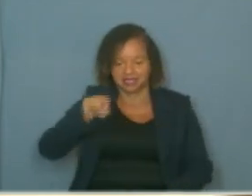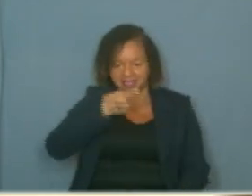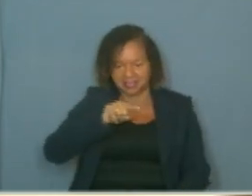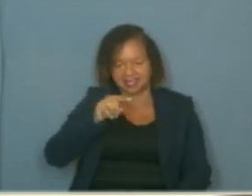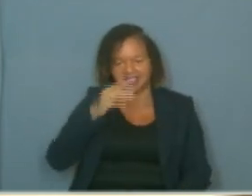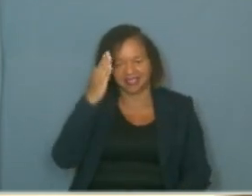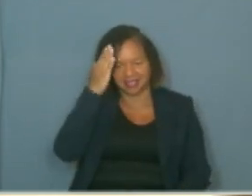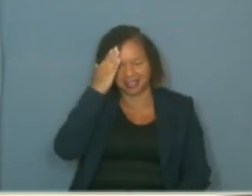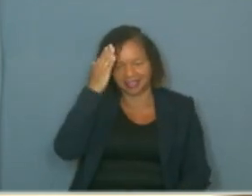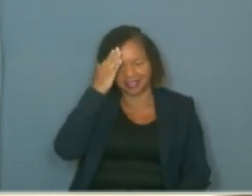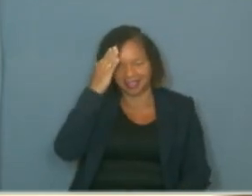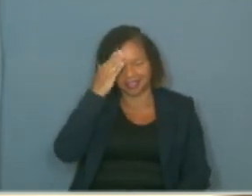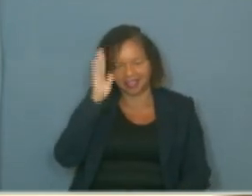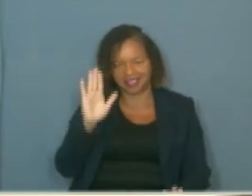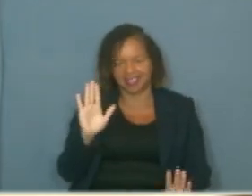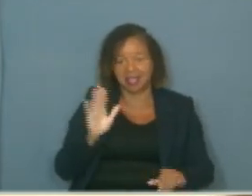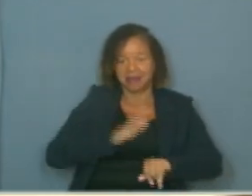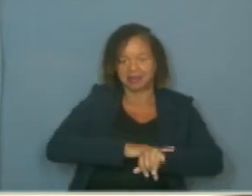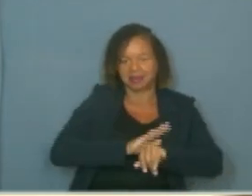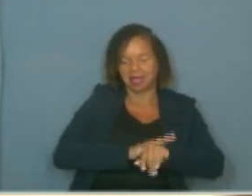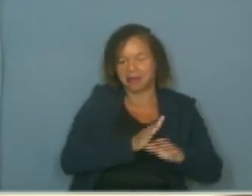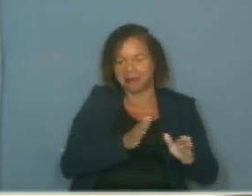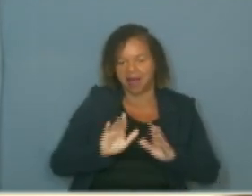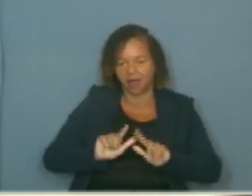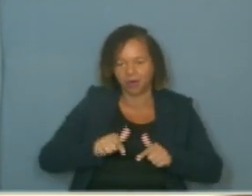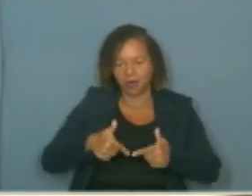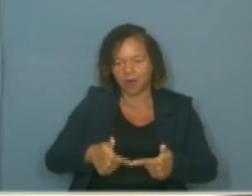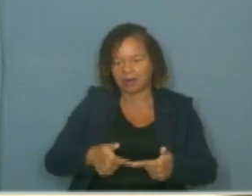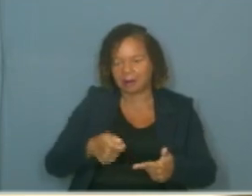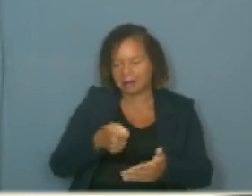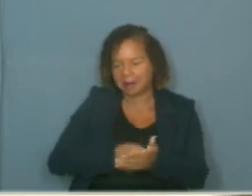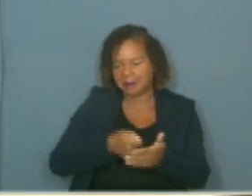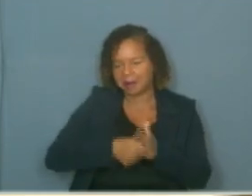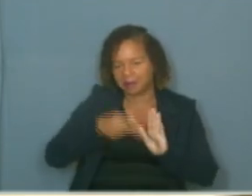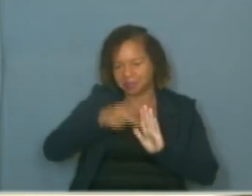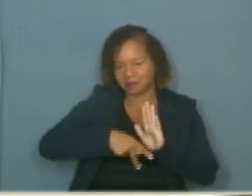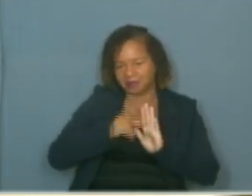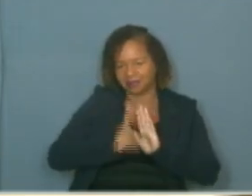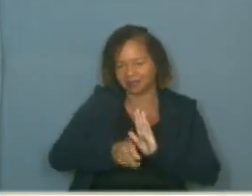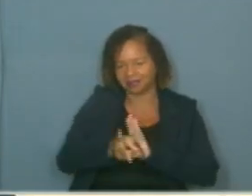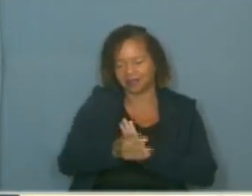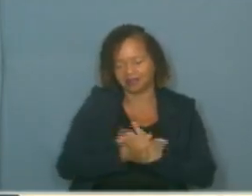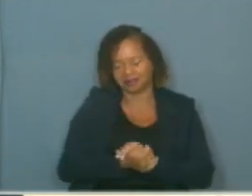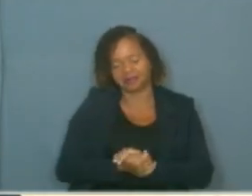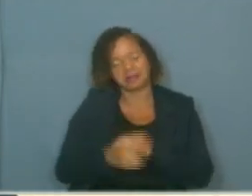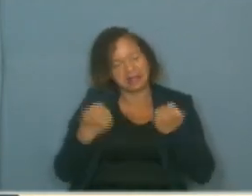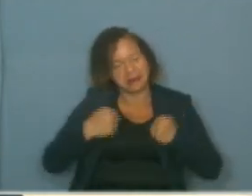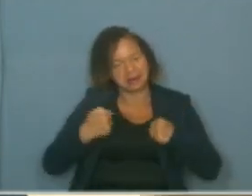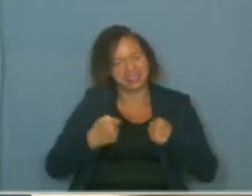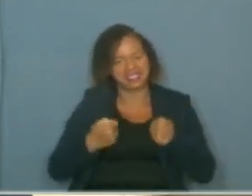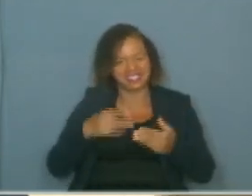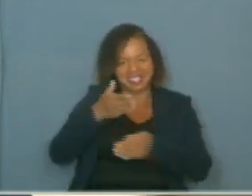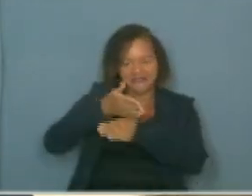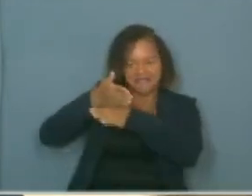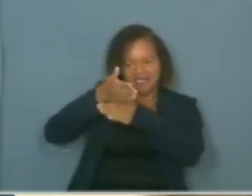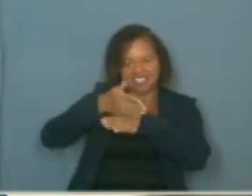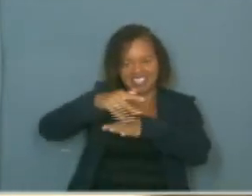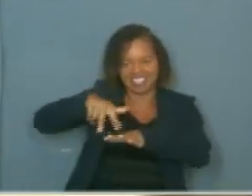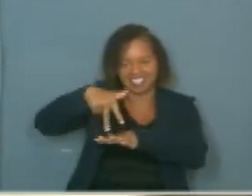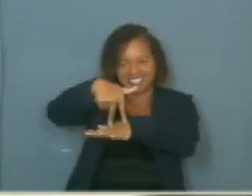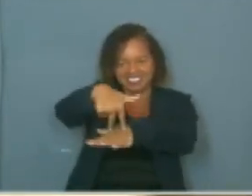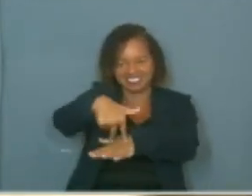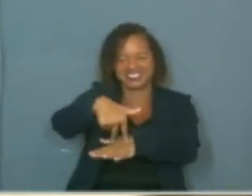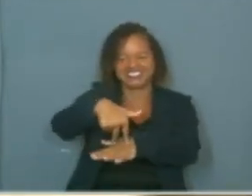vão compreender que foi muito tempo de luta para esse projeto ir adiante, né, e eu preciso desse vídeo aqui na tribuna da